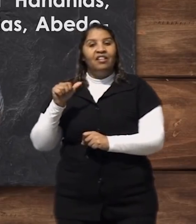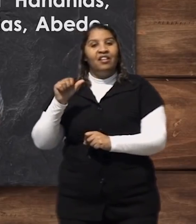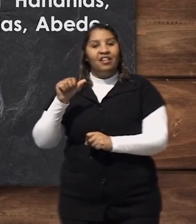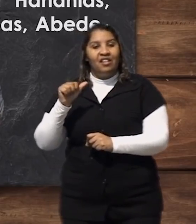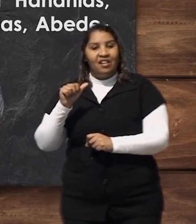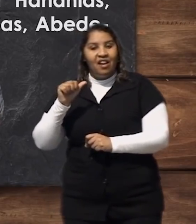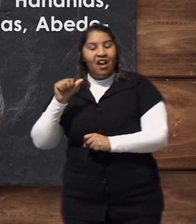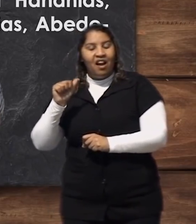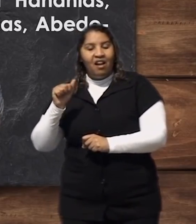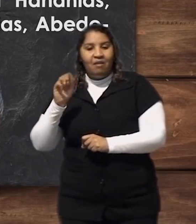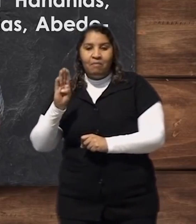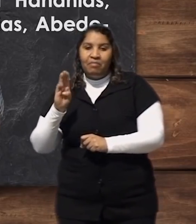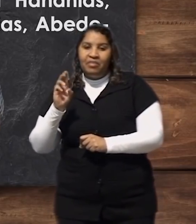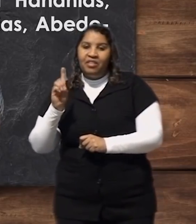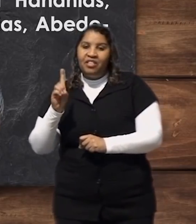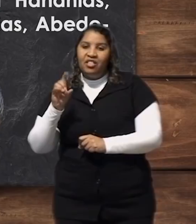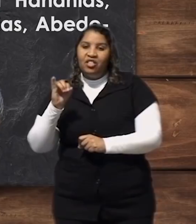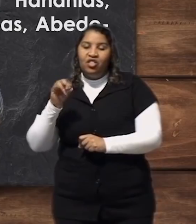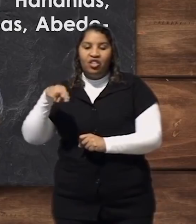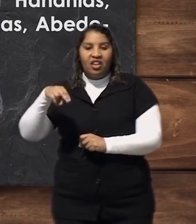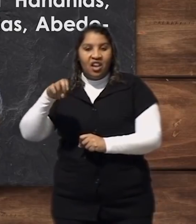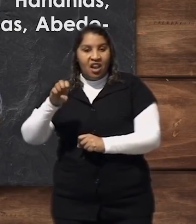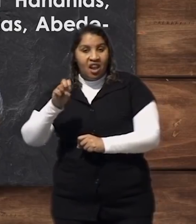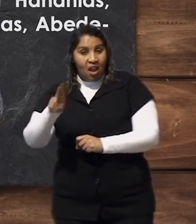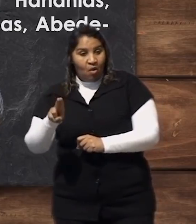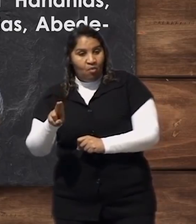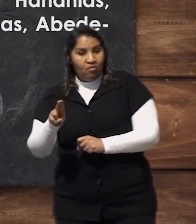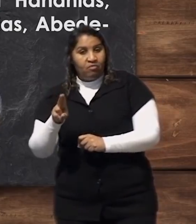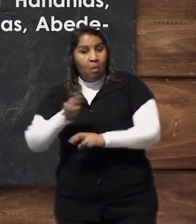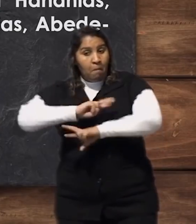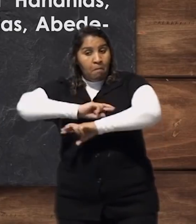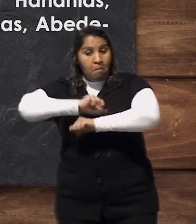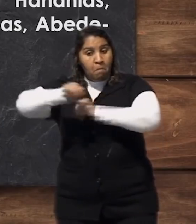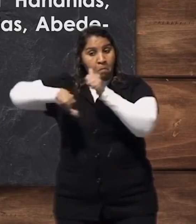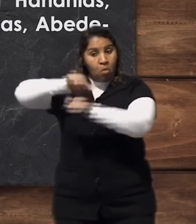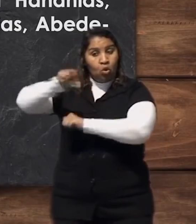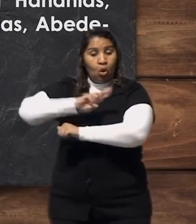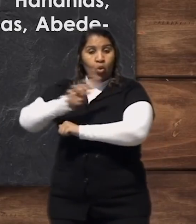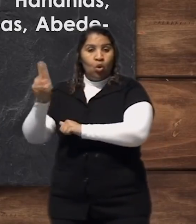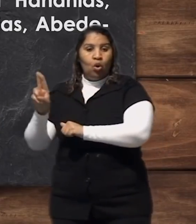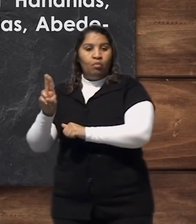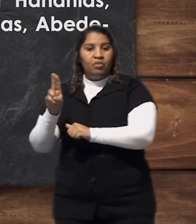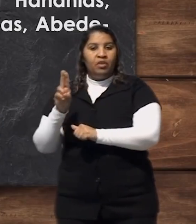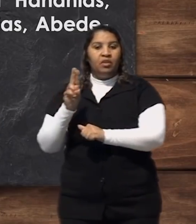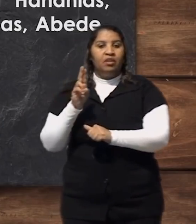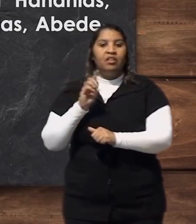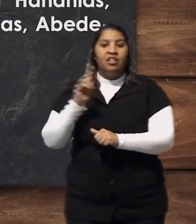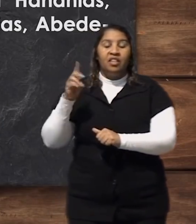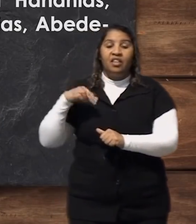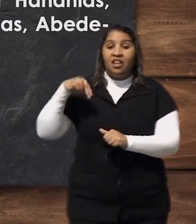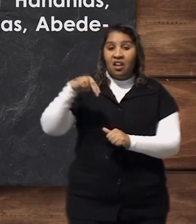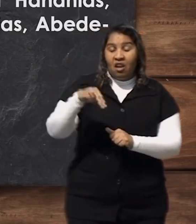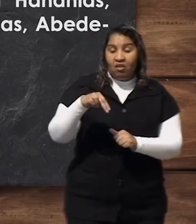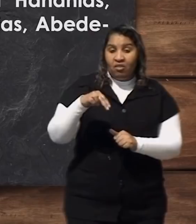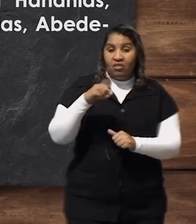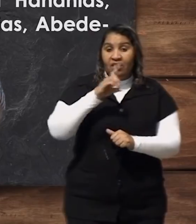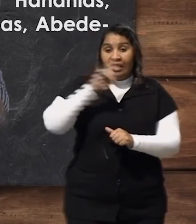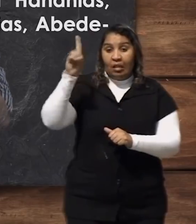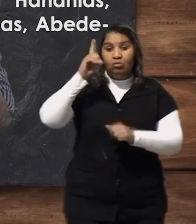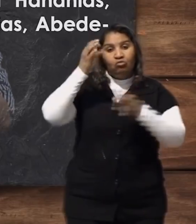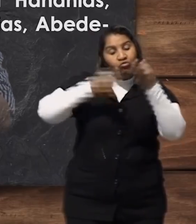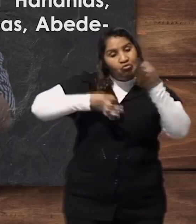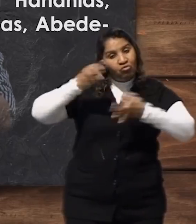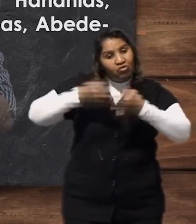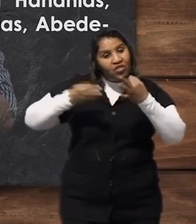abdenego então esses nomes Daniel significa Deus é meu juiz Ananias Deus foi gracioso